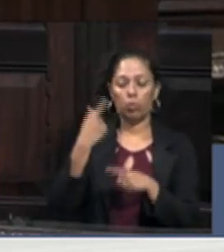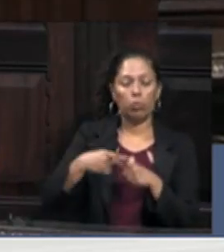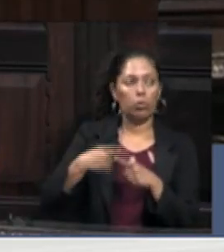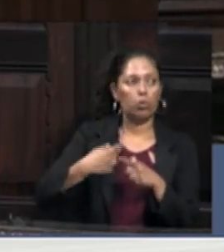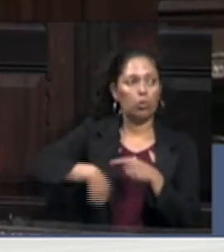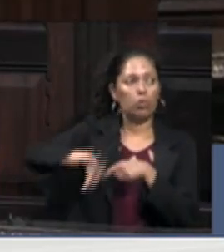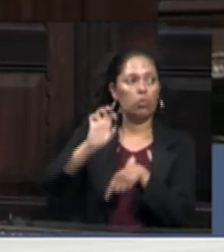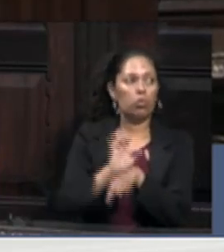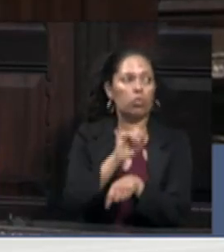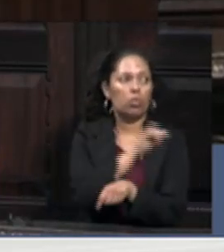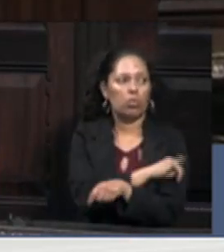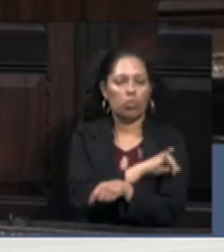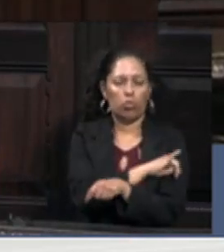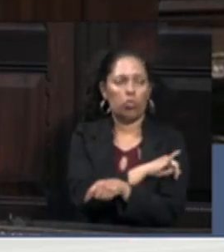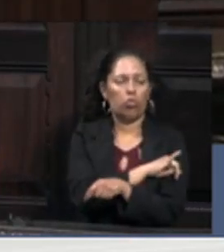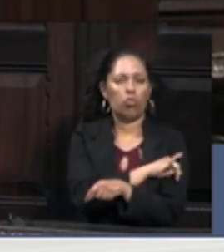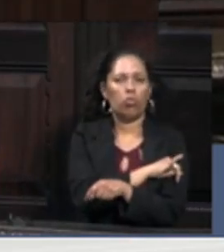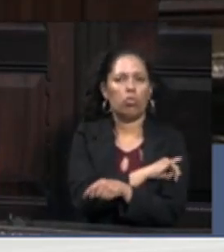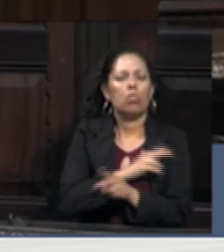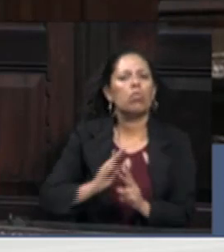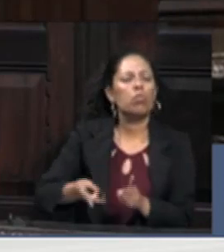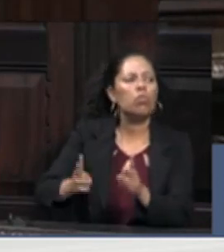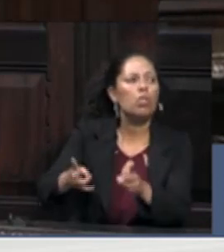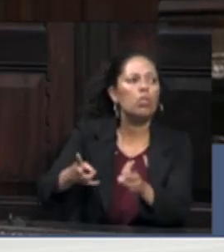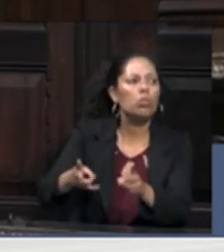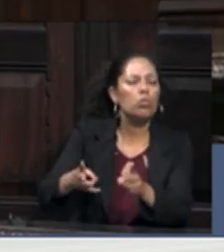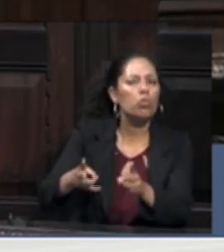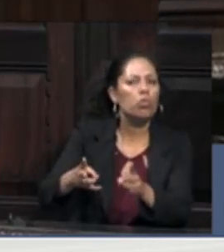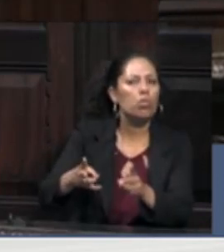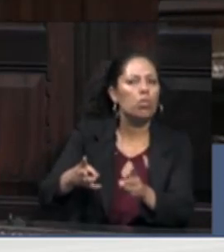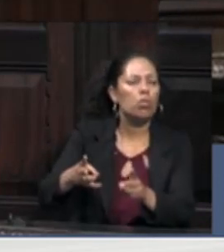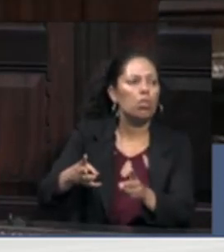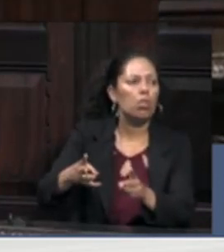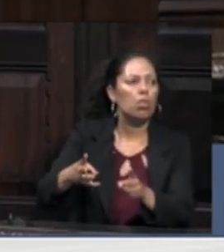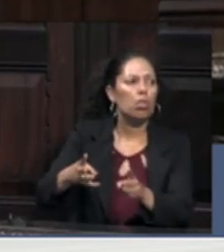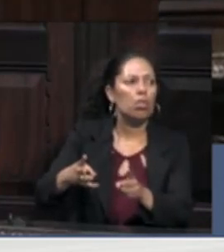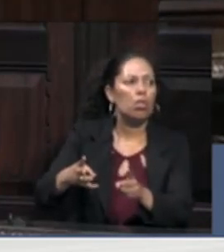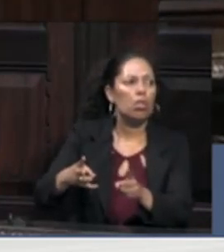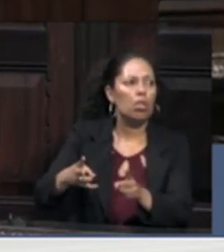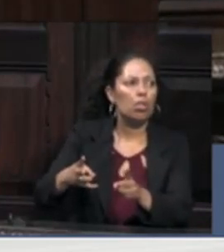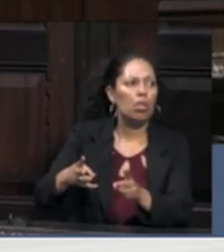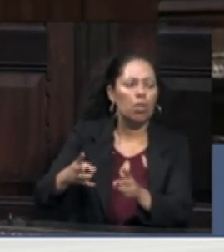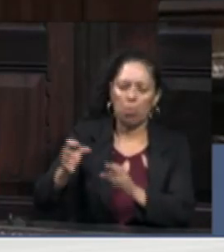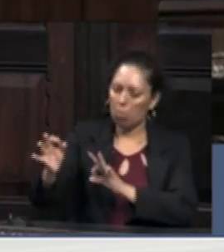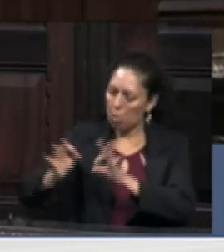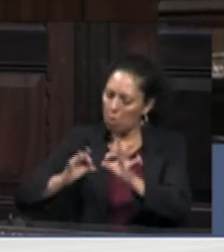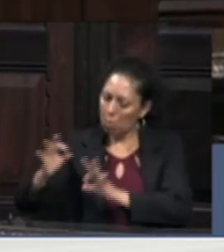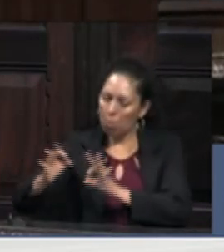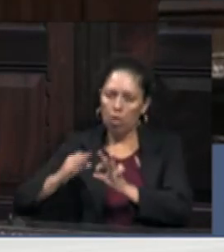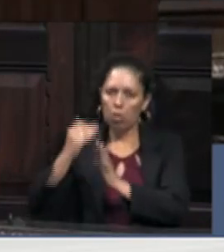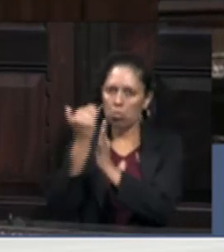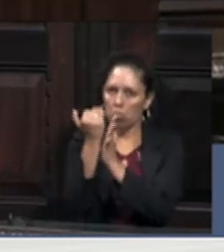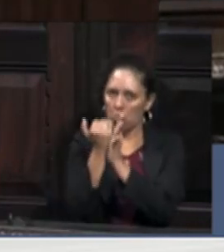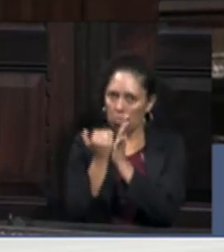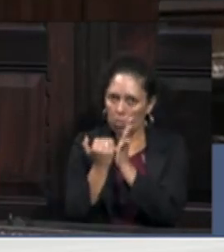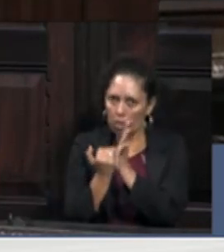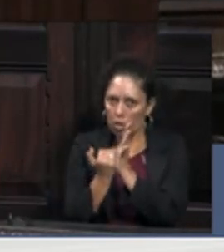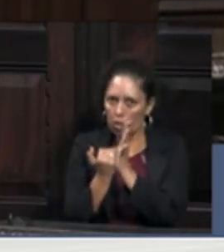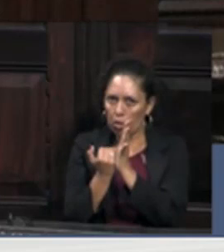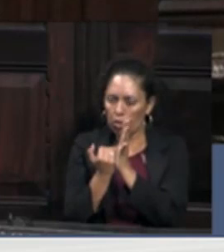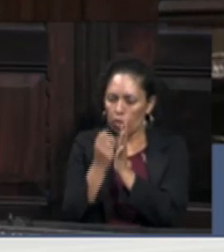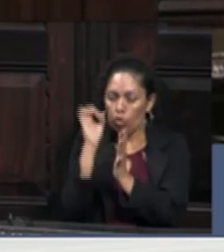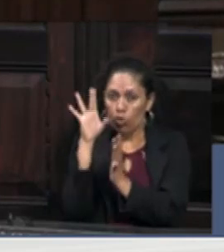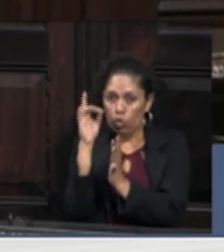vai continuar por muito mais tempo ainda estruturando o seu projeto de desenvolvimento em royalties e participações